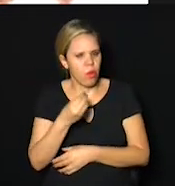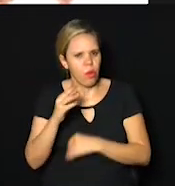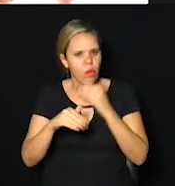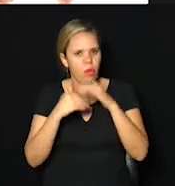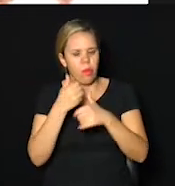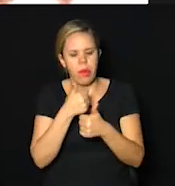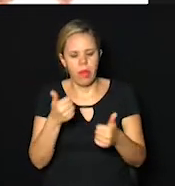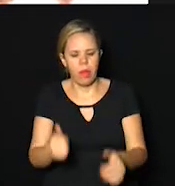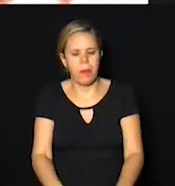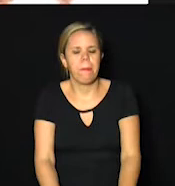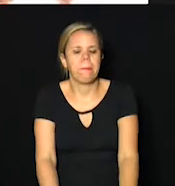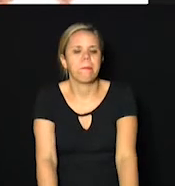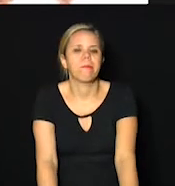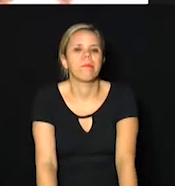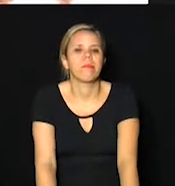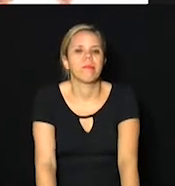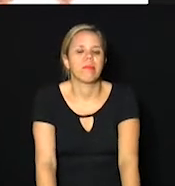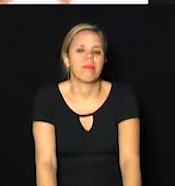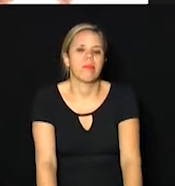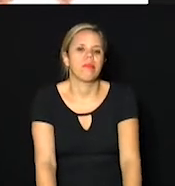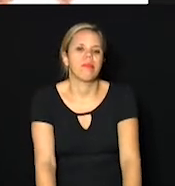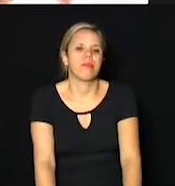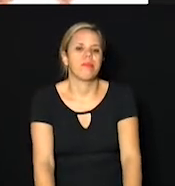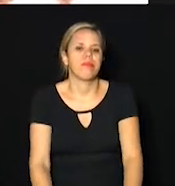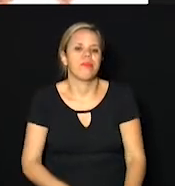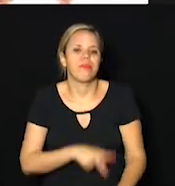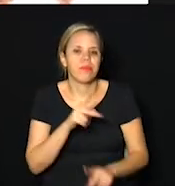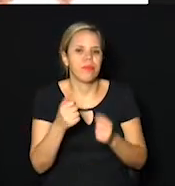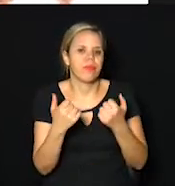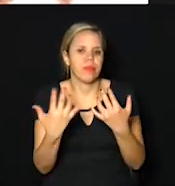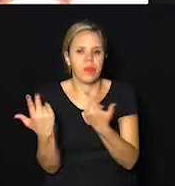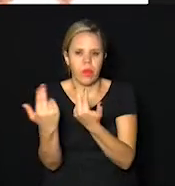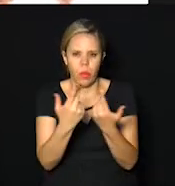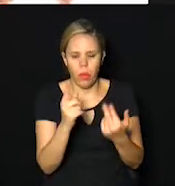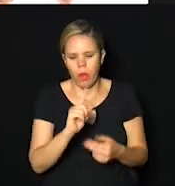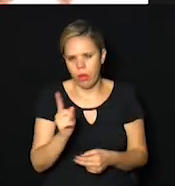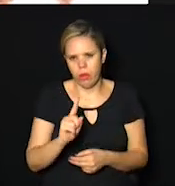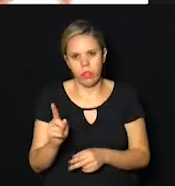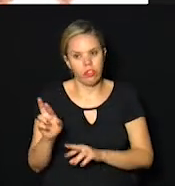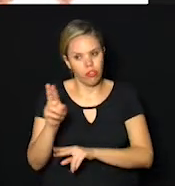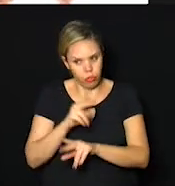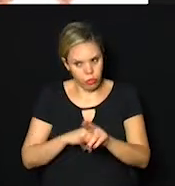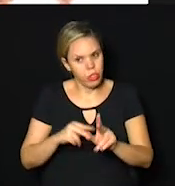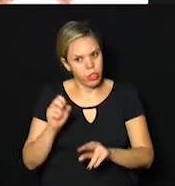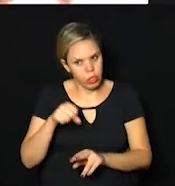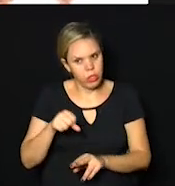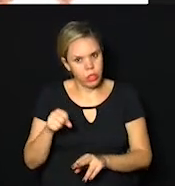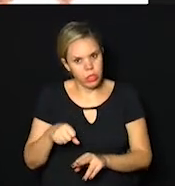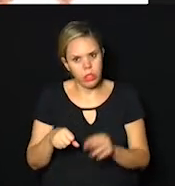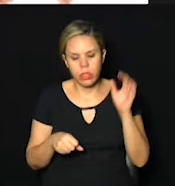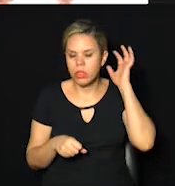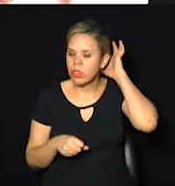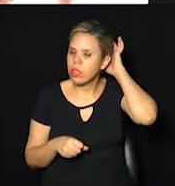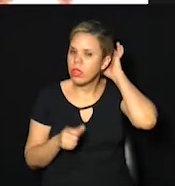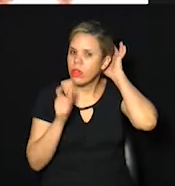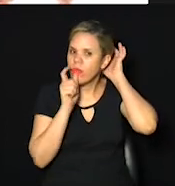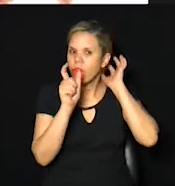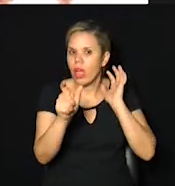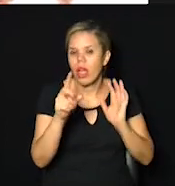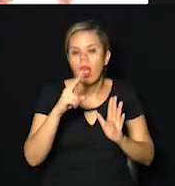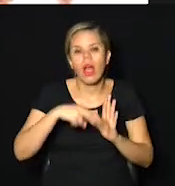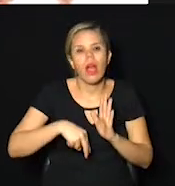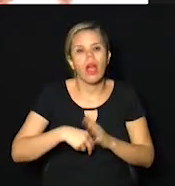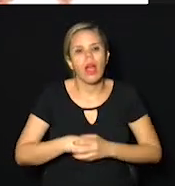bem. Que mais, gente? Público não é tudo a mesma coisa. Então tem uma palavrinha aí que eu coloquei, que vocês devem estar lendo agora.